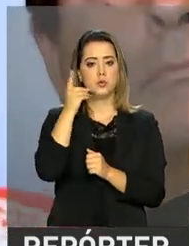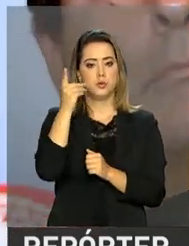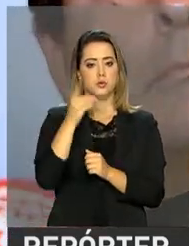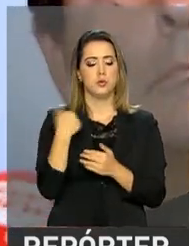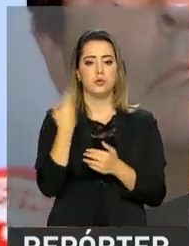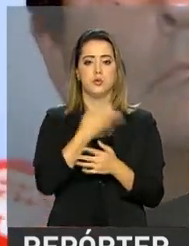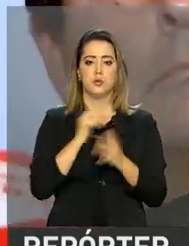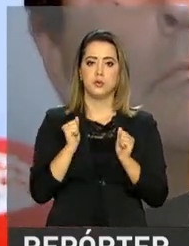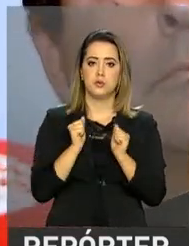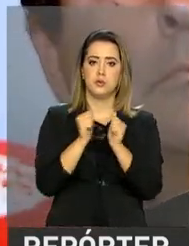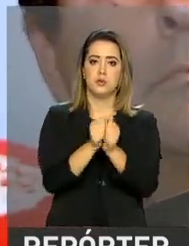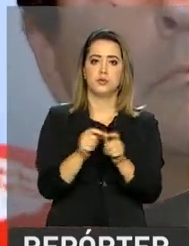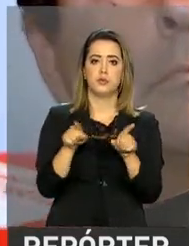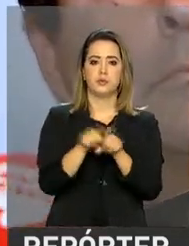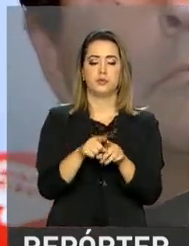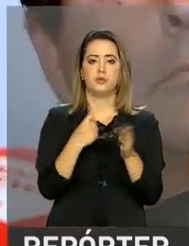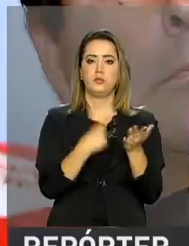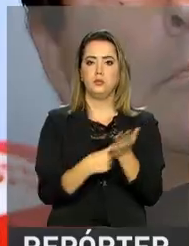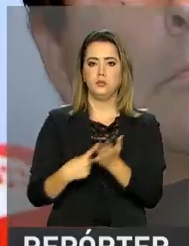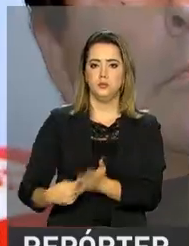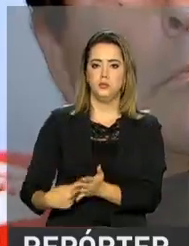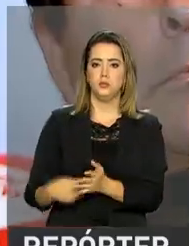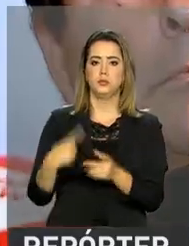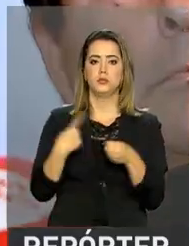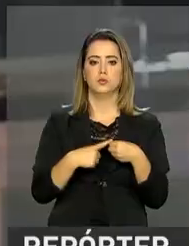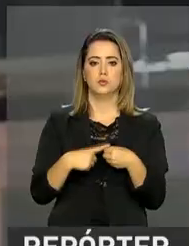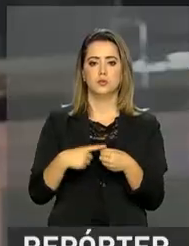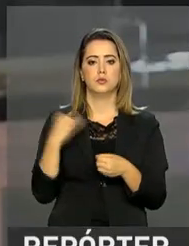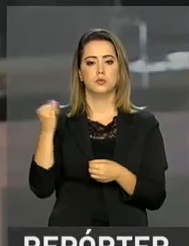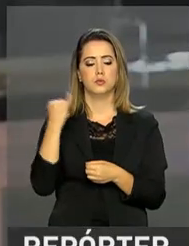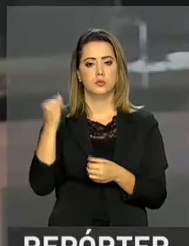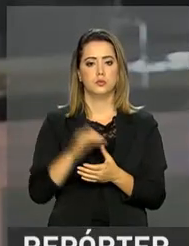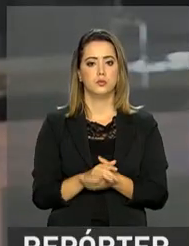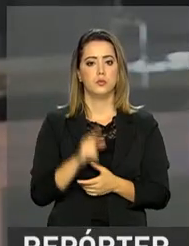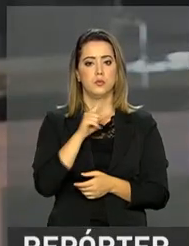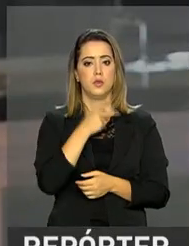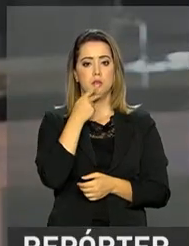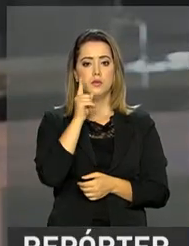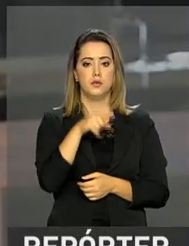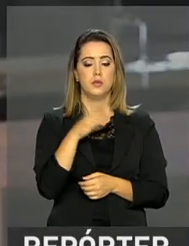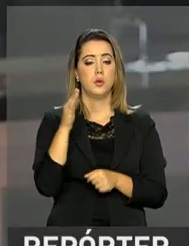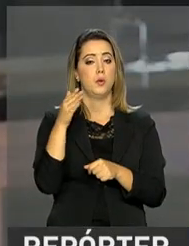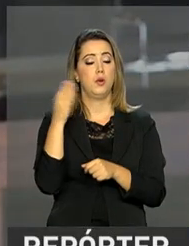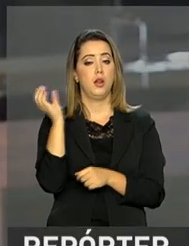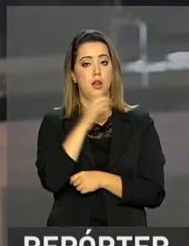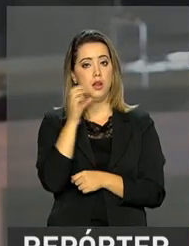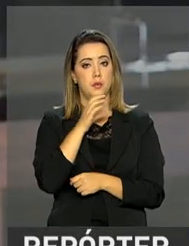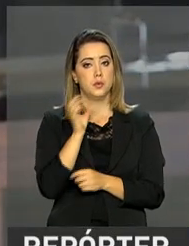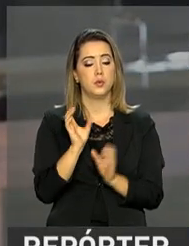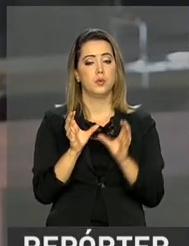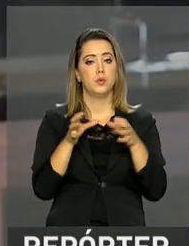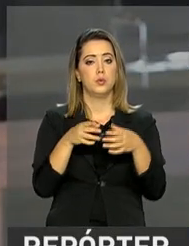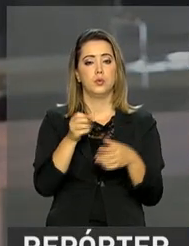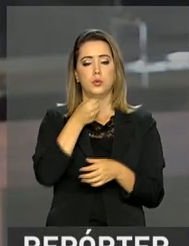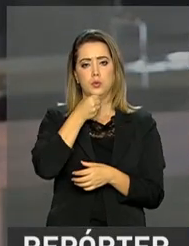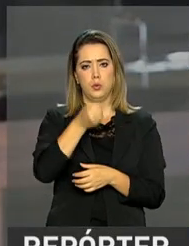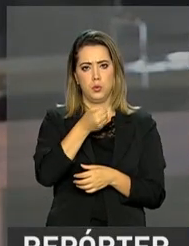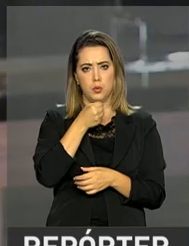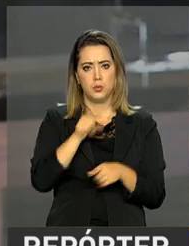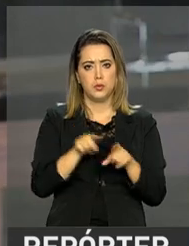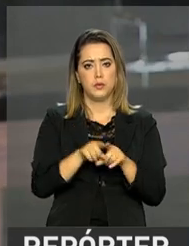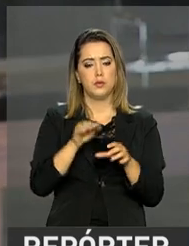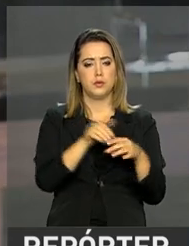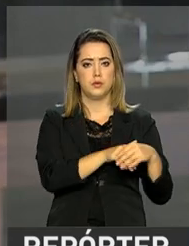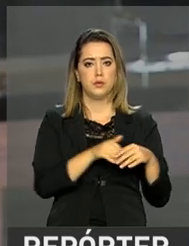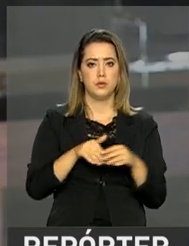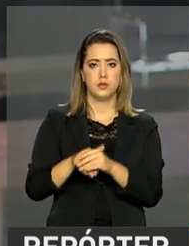todos que têm uma agenda municipalista que é muito importante rodrigo maia confessou rapidamente com os jornalistas e falou sobre a